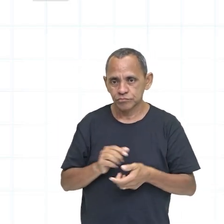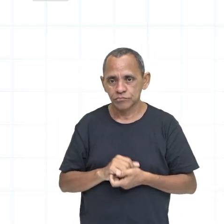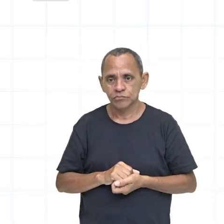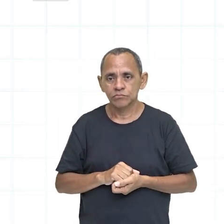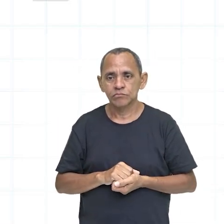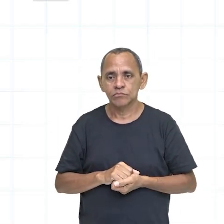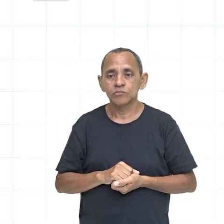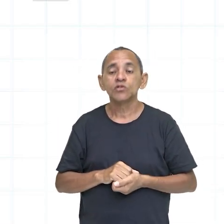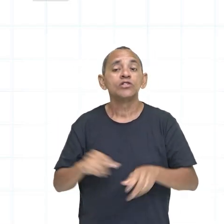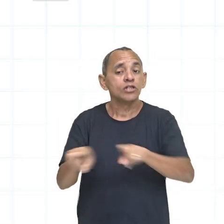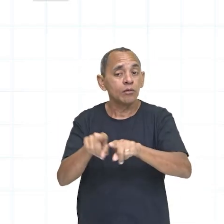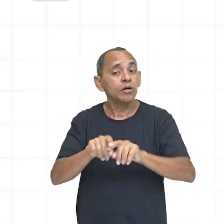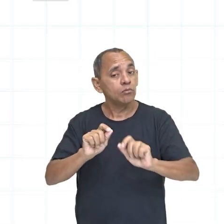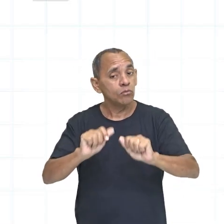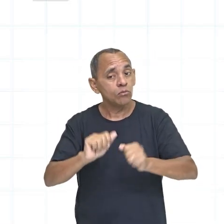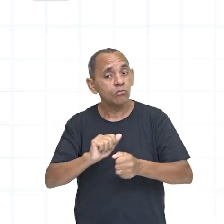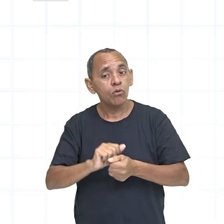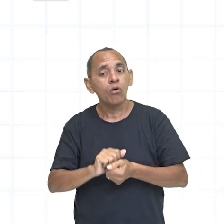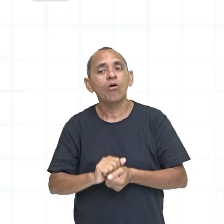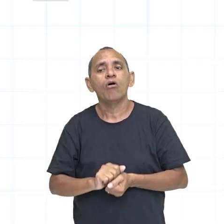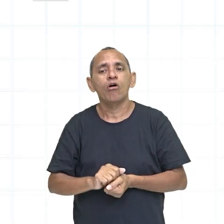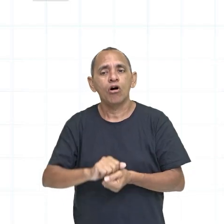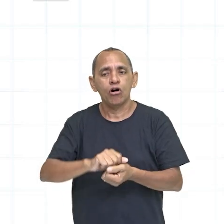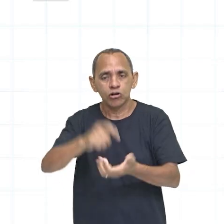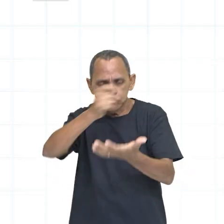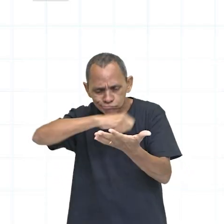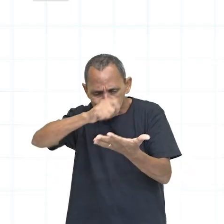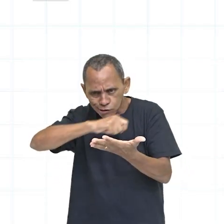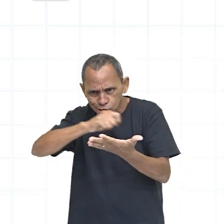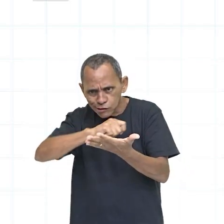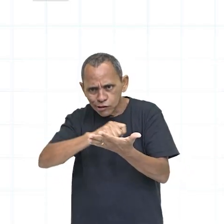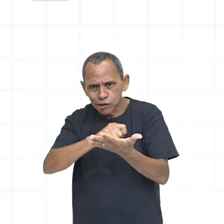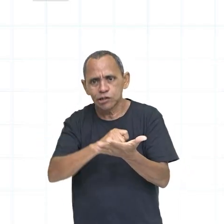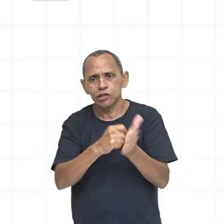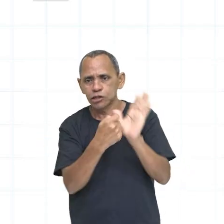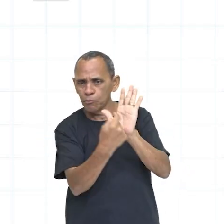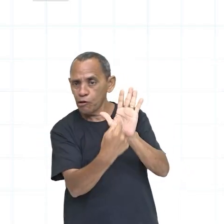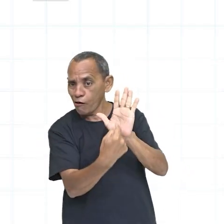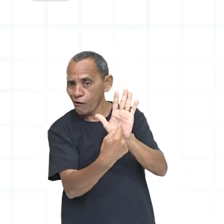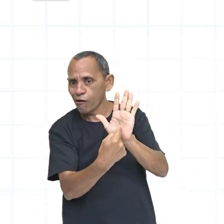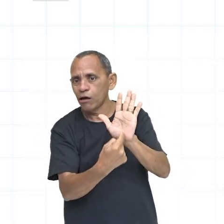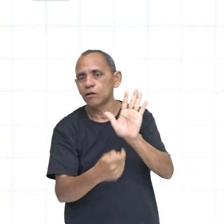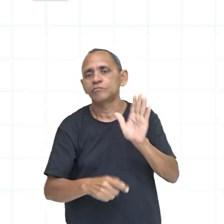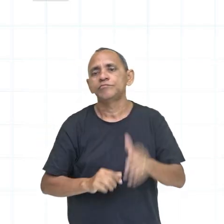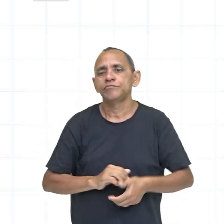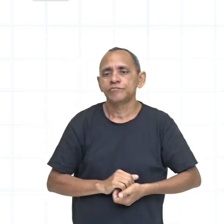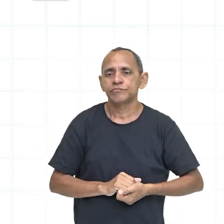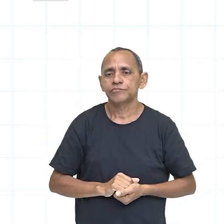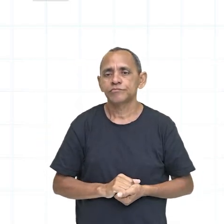escrita logo abaixo, então nós temos, né, linguagem verbal e não verbal simultaneamente.